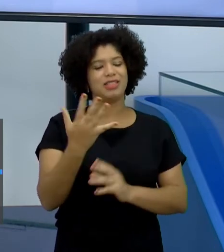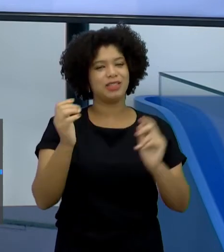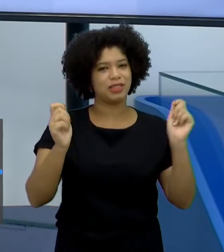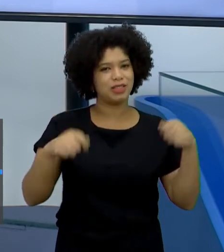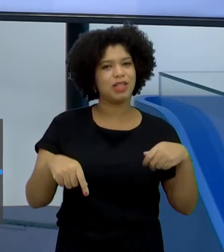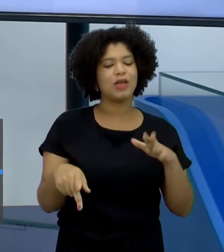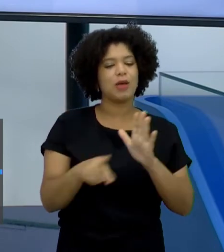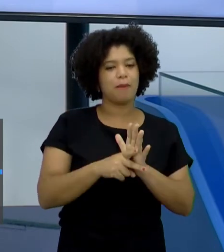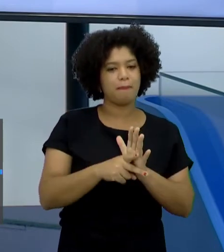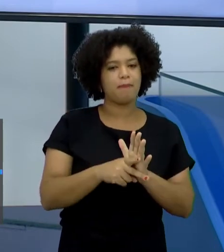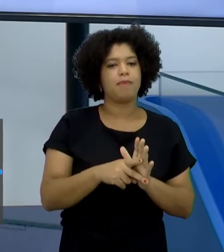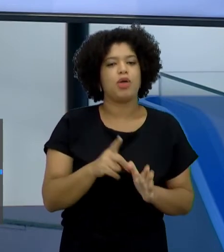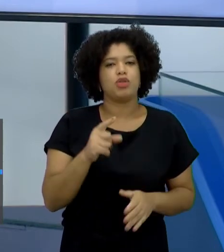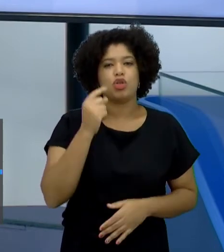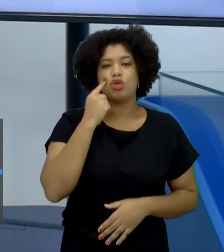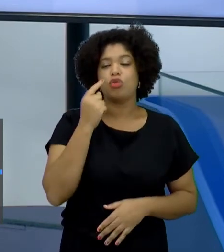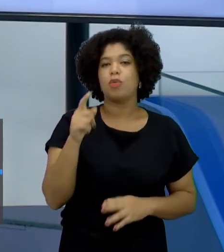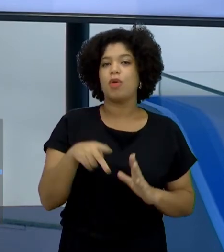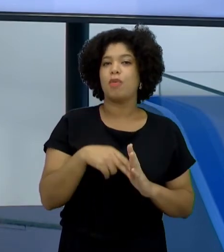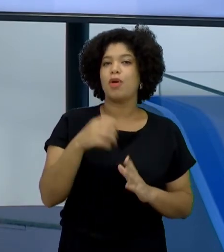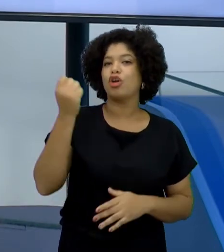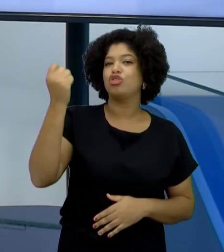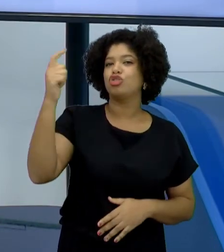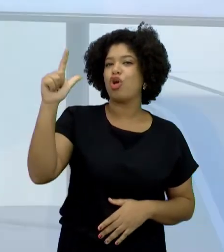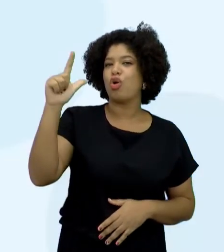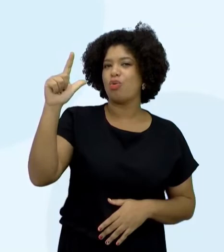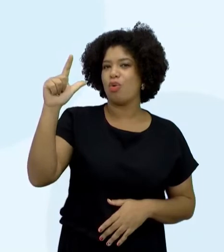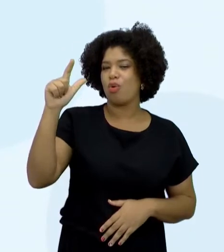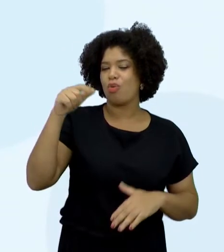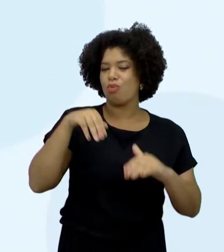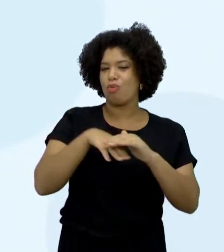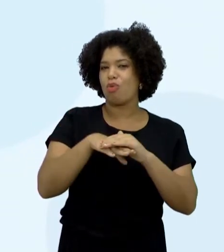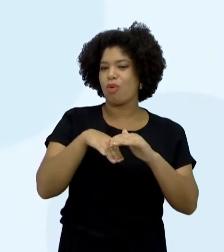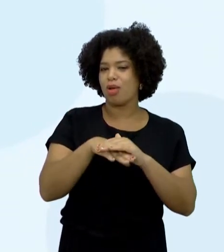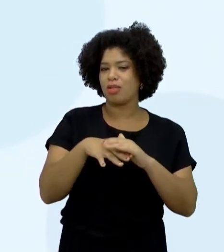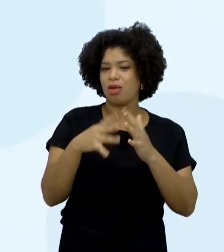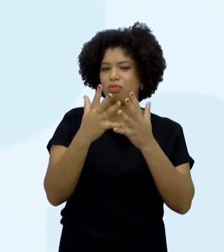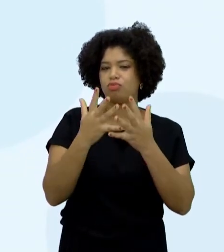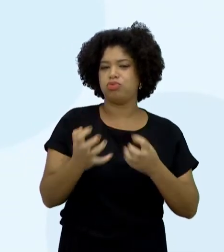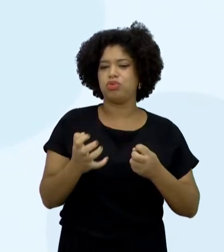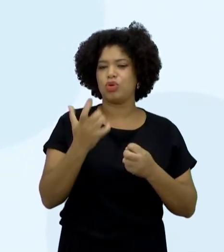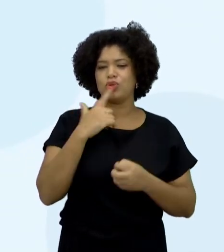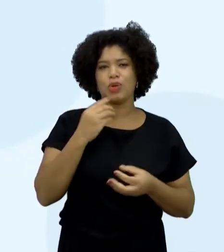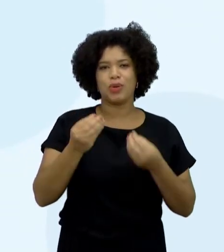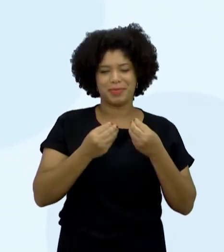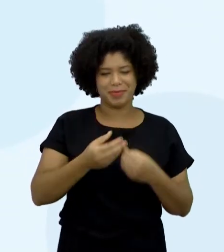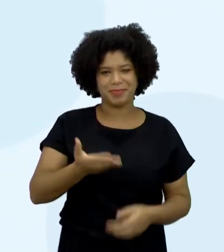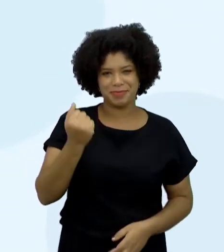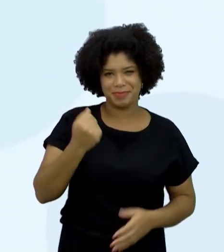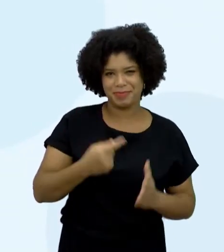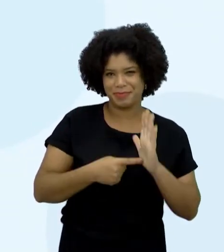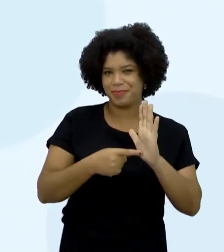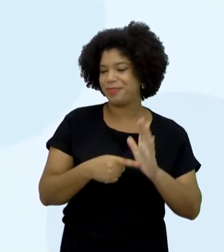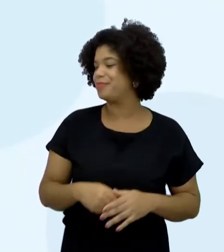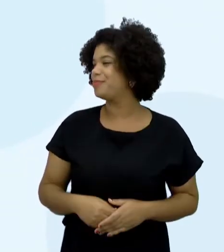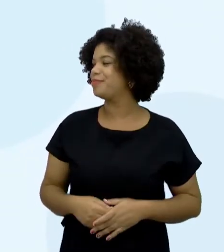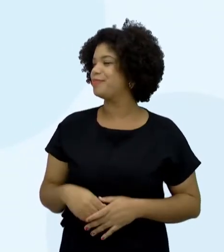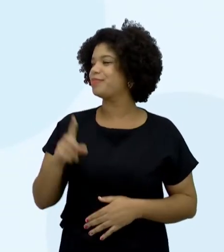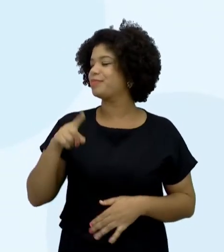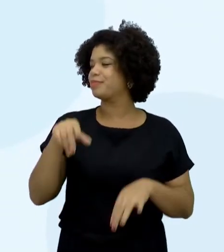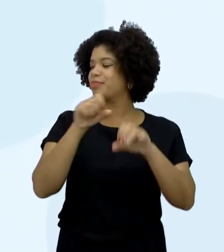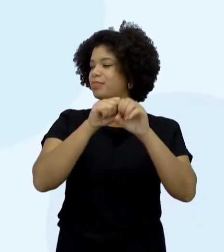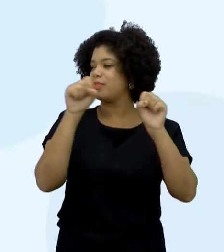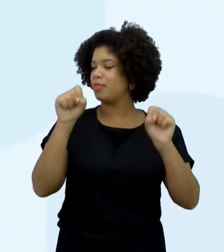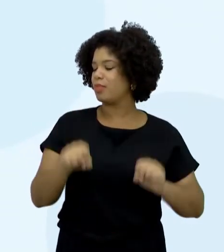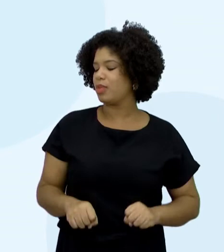de concentrar a luz solar grátis. Olha só. E é um sistema que é utilizado